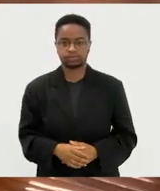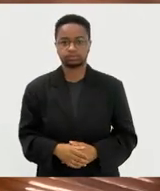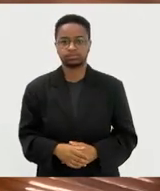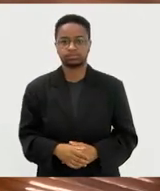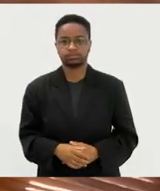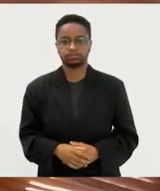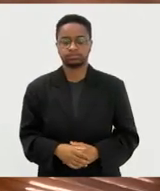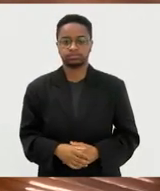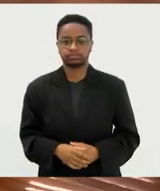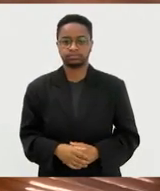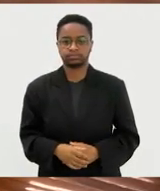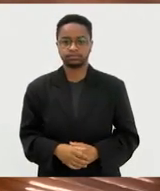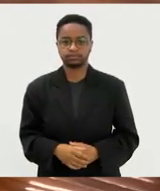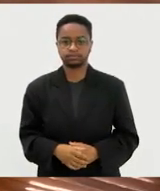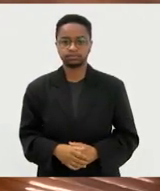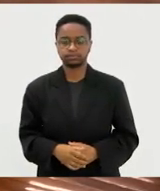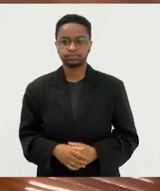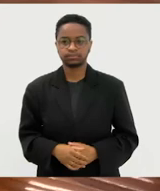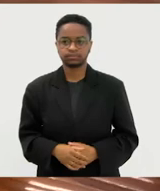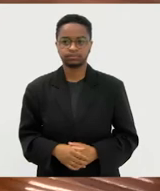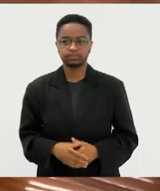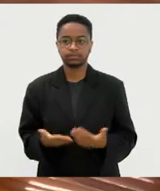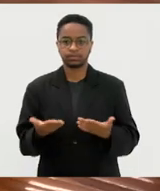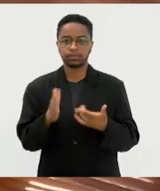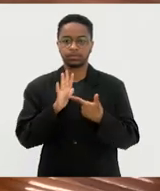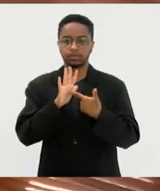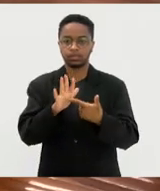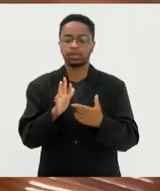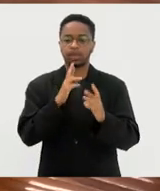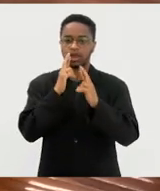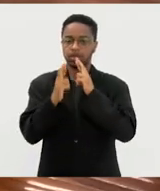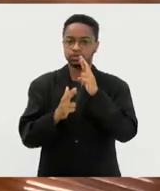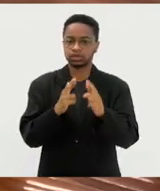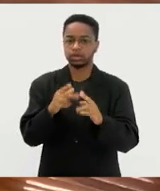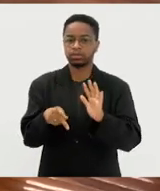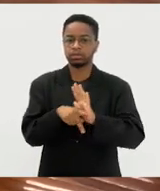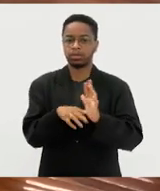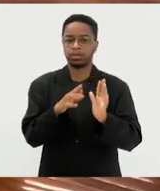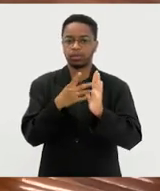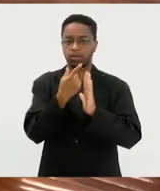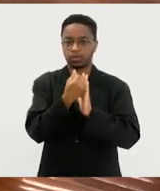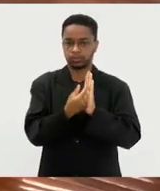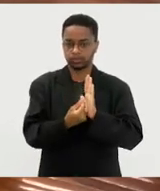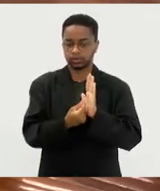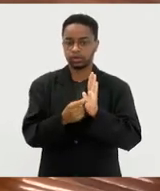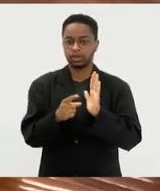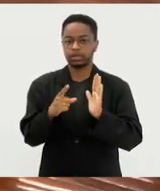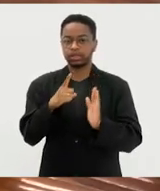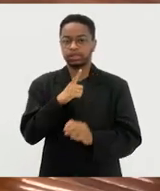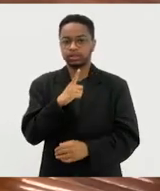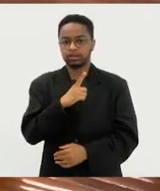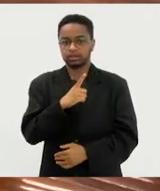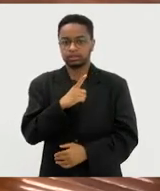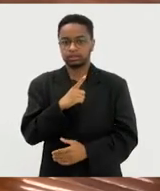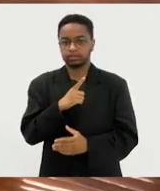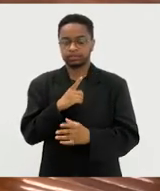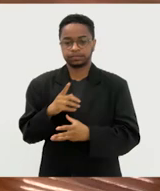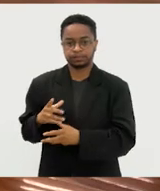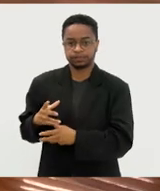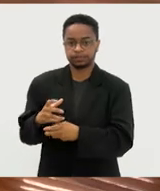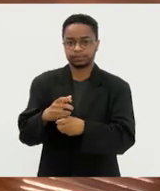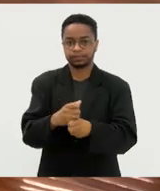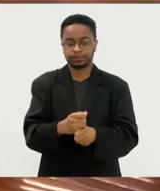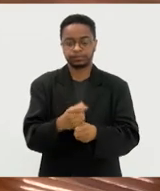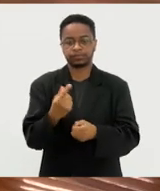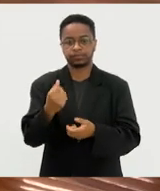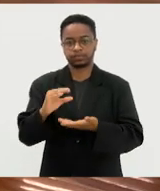Muito bem. Passando para o resultado orçamentário, então, nós temos ali o compilado das receitas